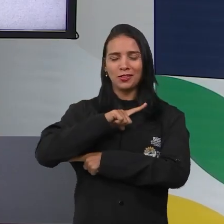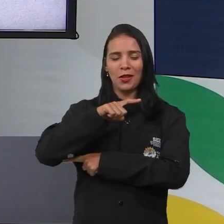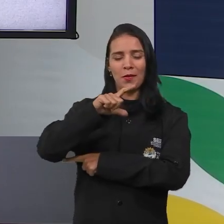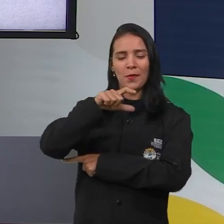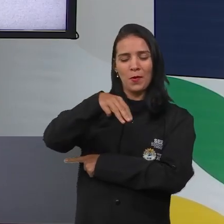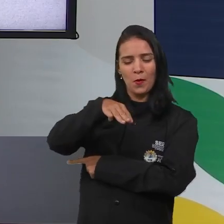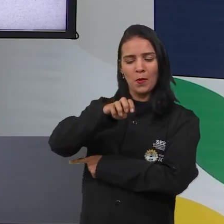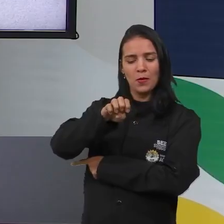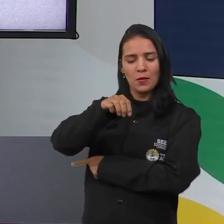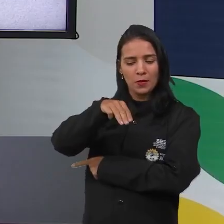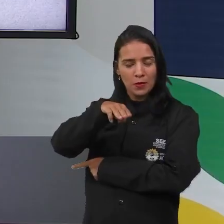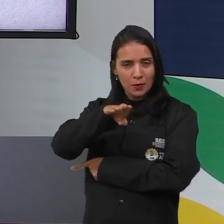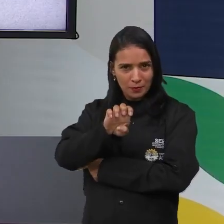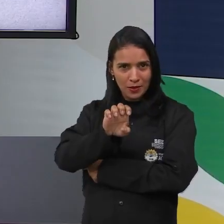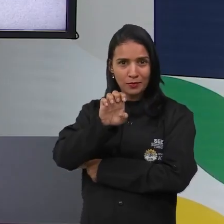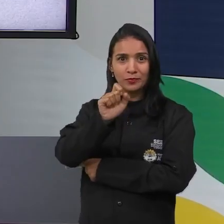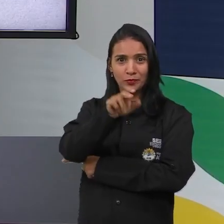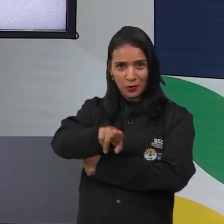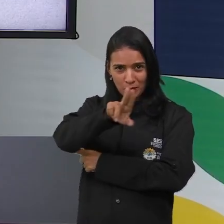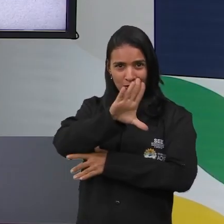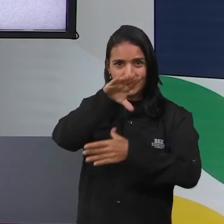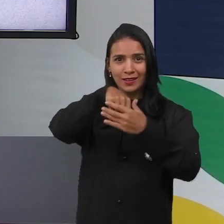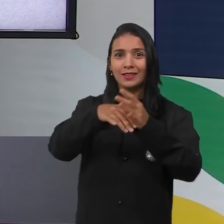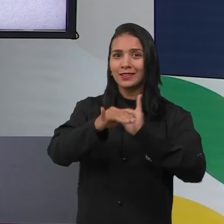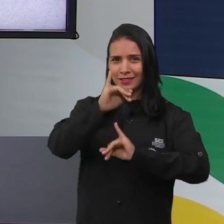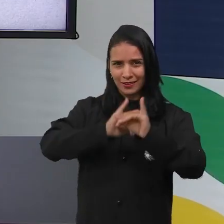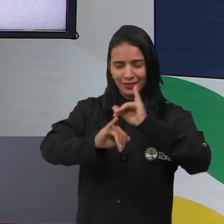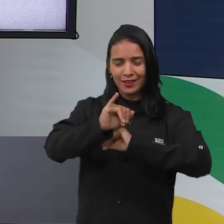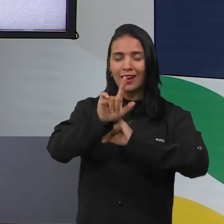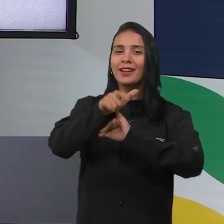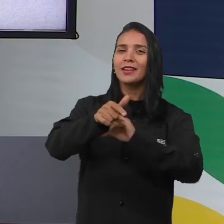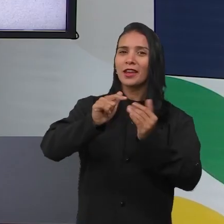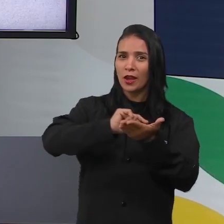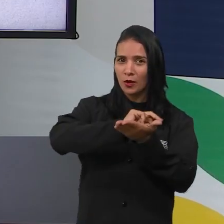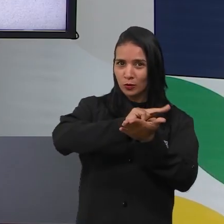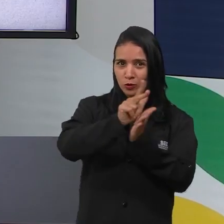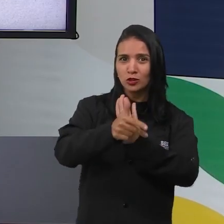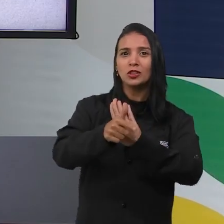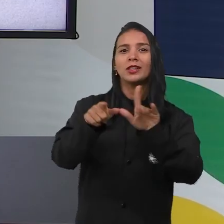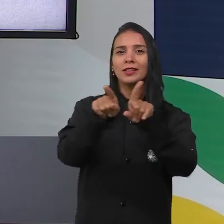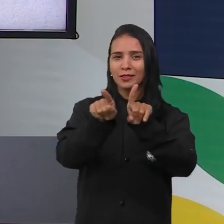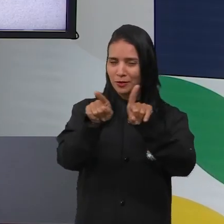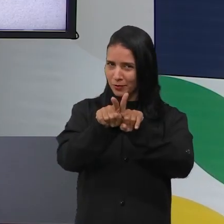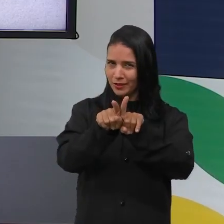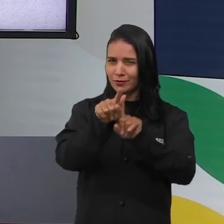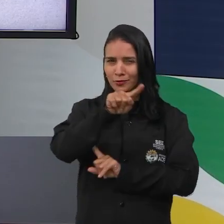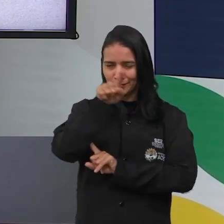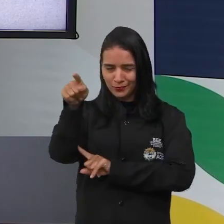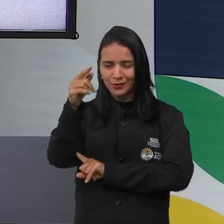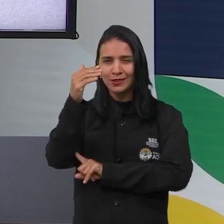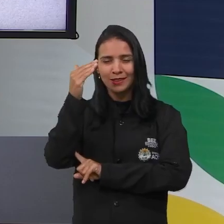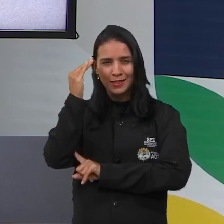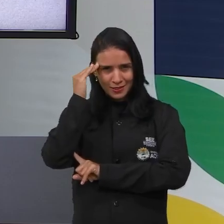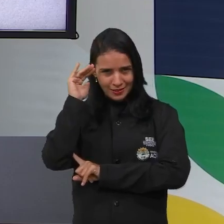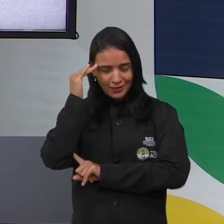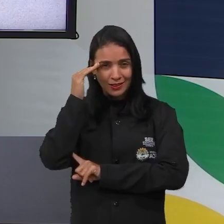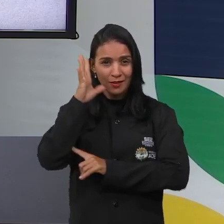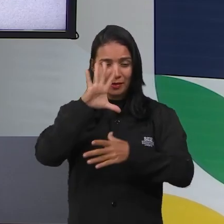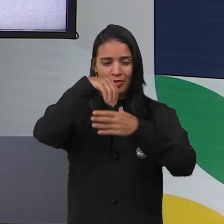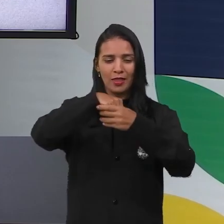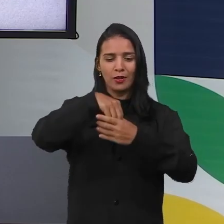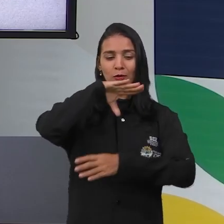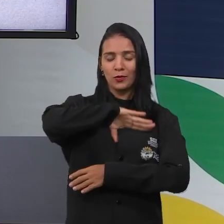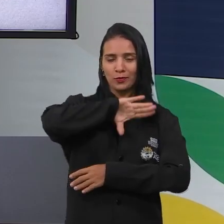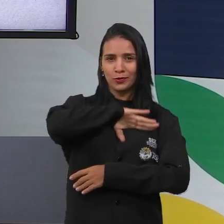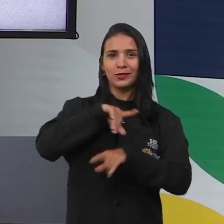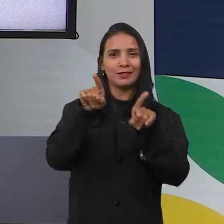isso mesmo. Lembra que o gênero meme também é presente na língua portuguesa, que vocês também estudam